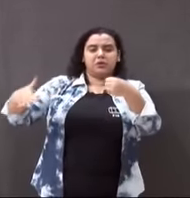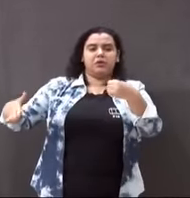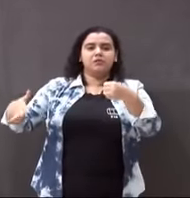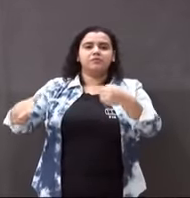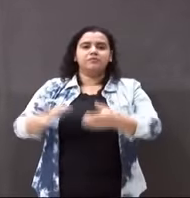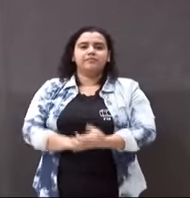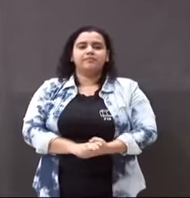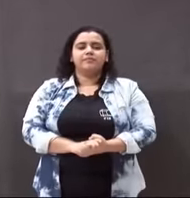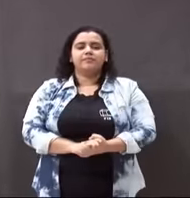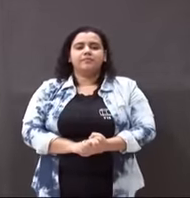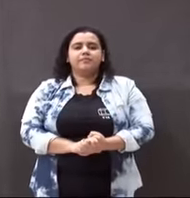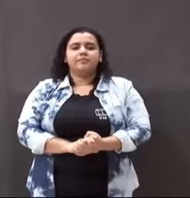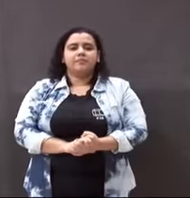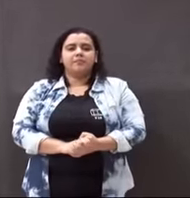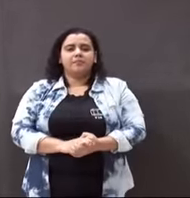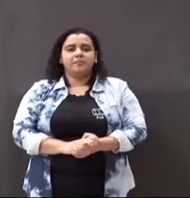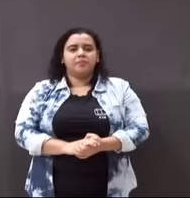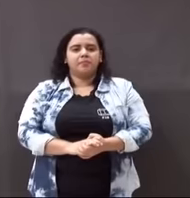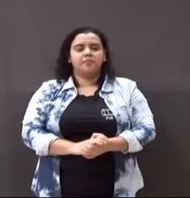vai?